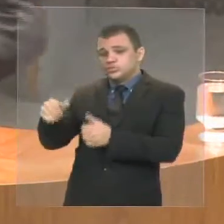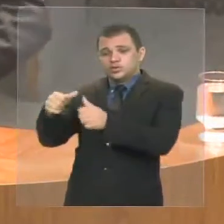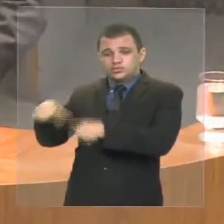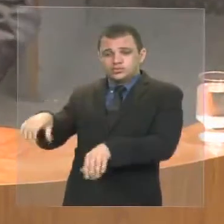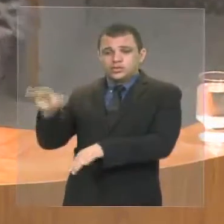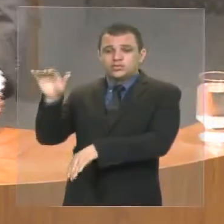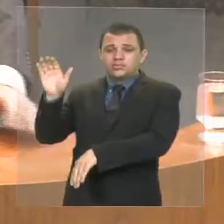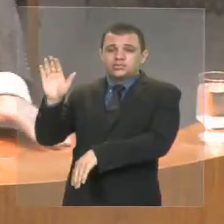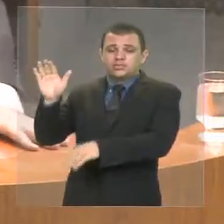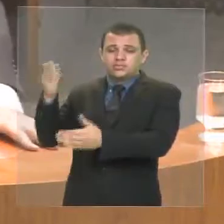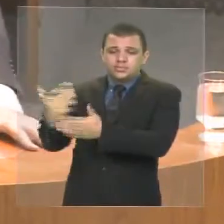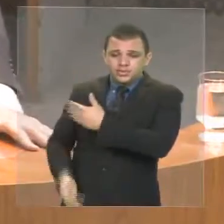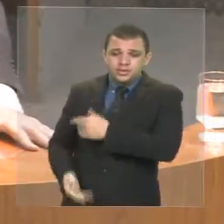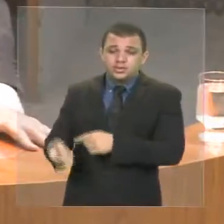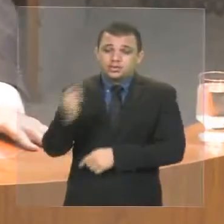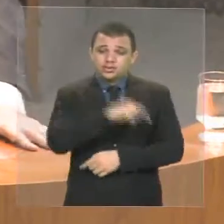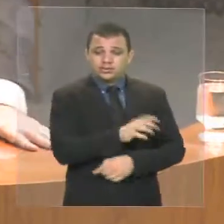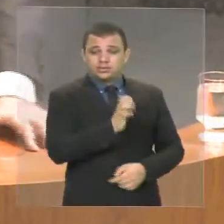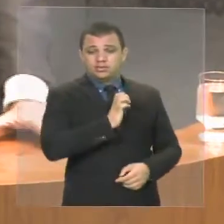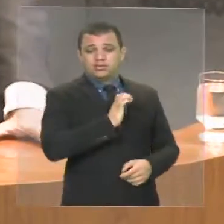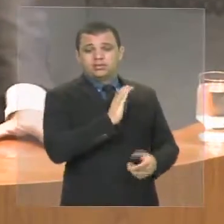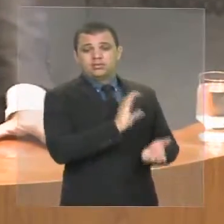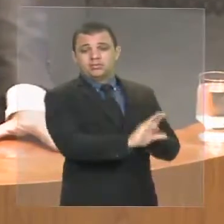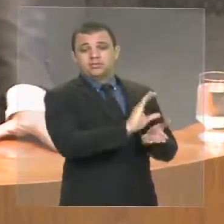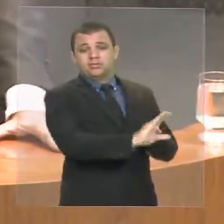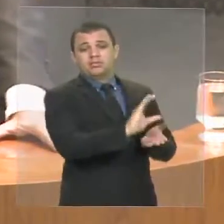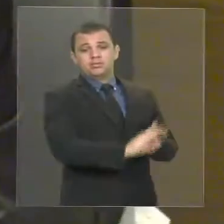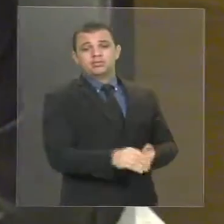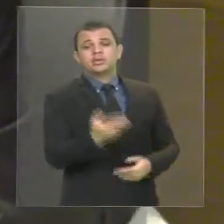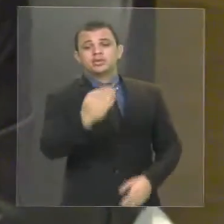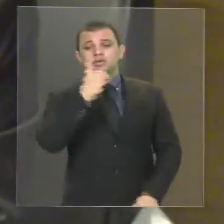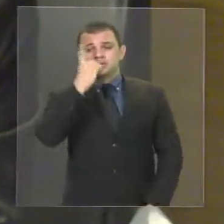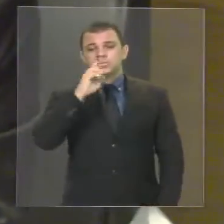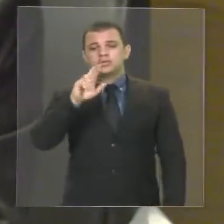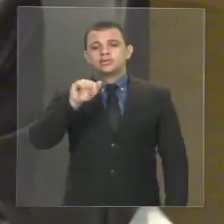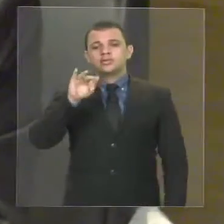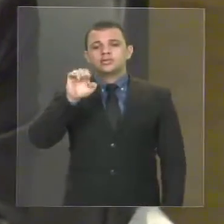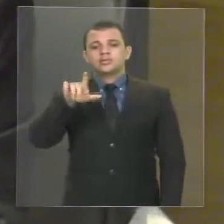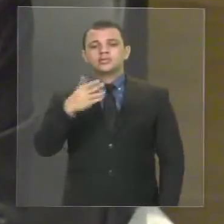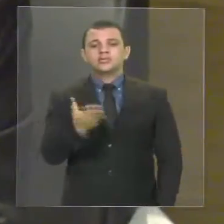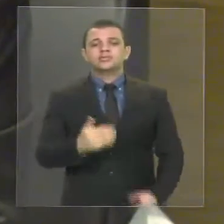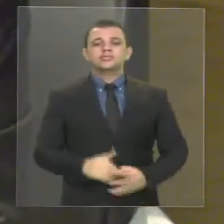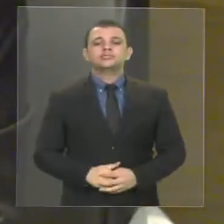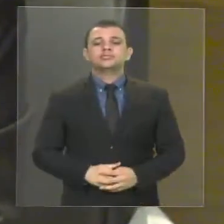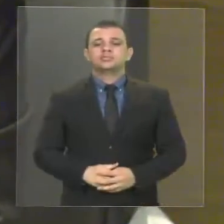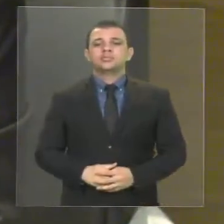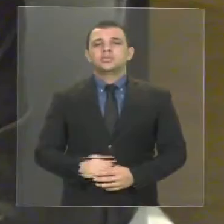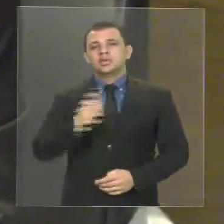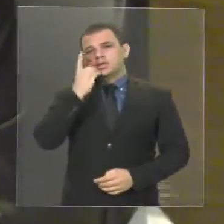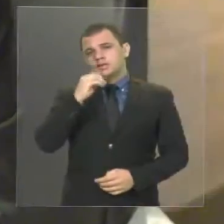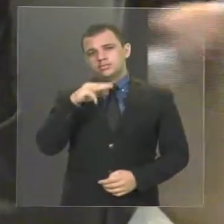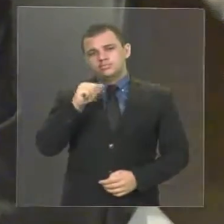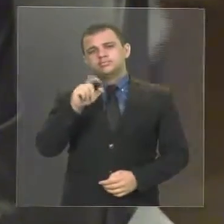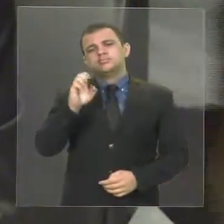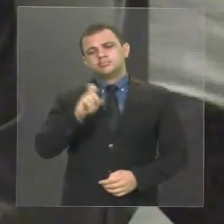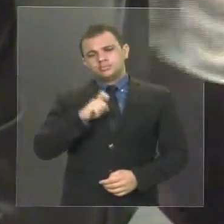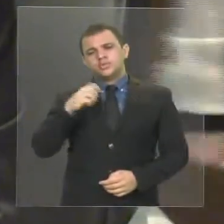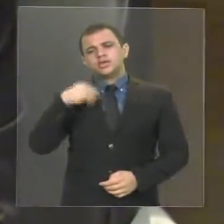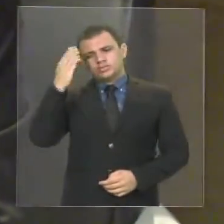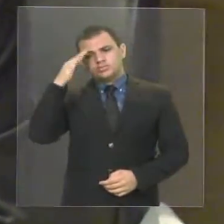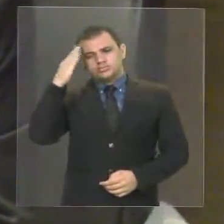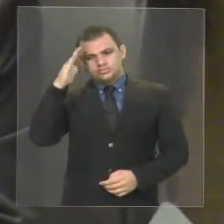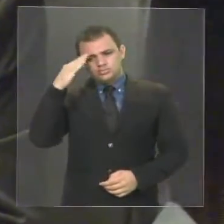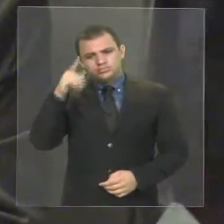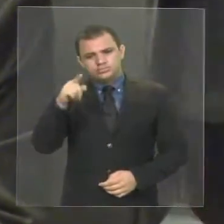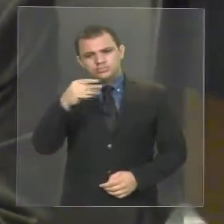urbana. Deputado Rafael, com o maior prazer. Deputado Max, ouvi atentamente Vossa Excelência e entendo, e Vossa Excelência, em